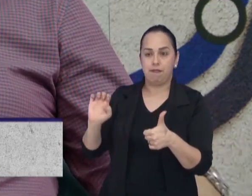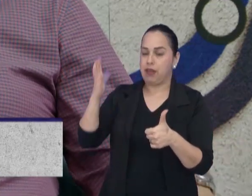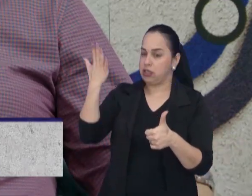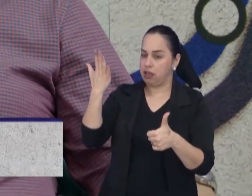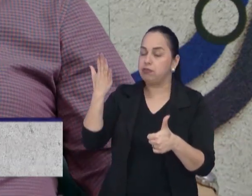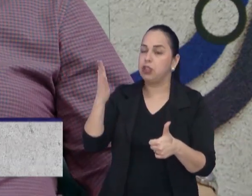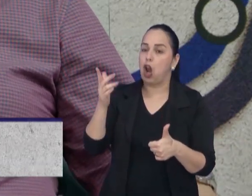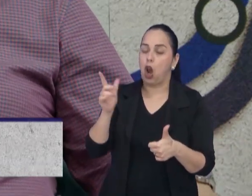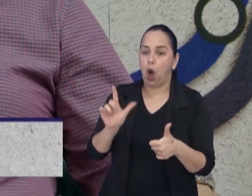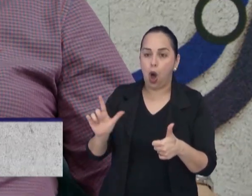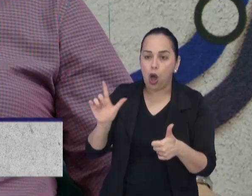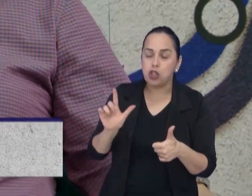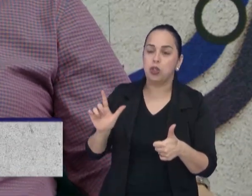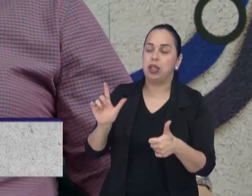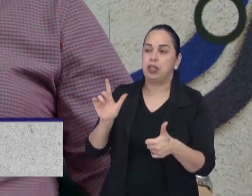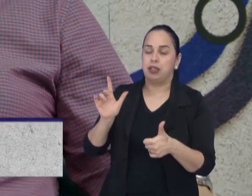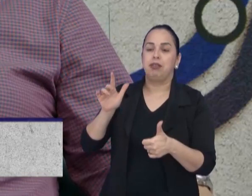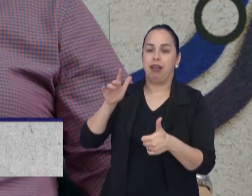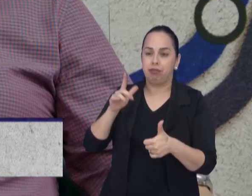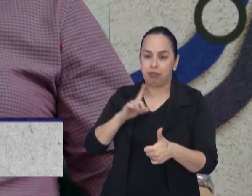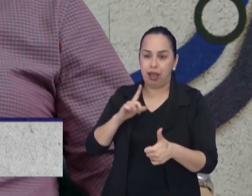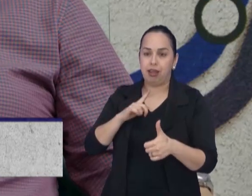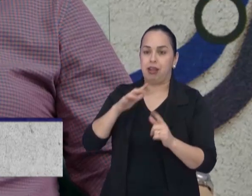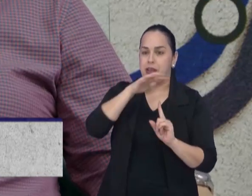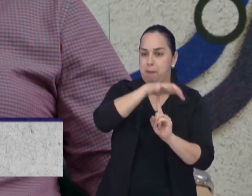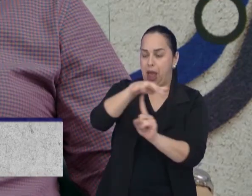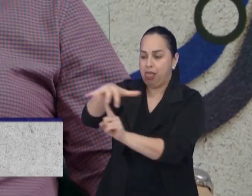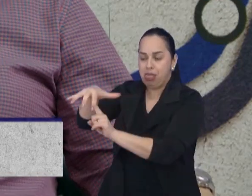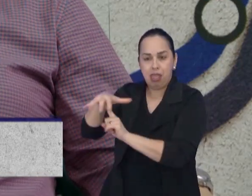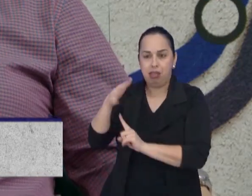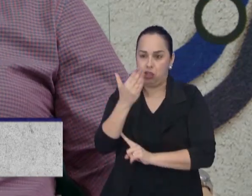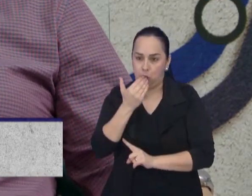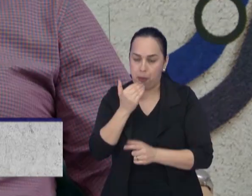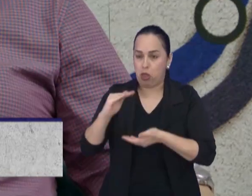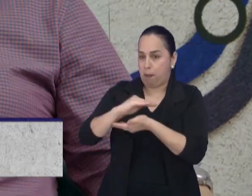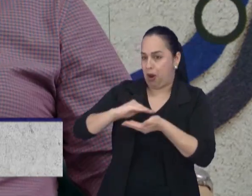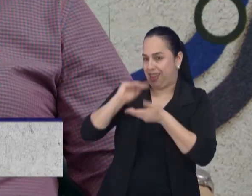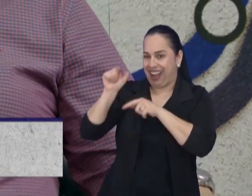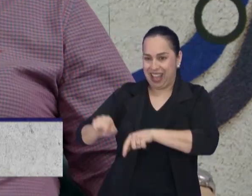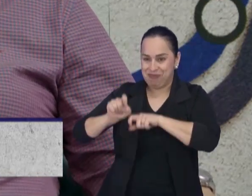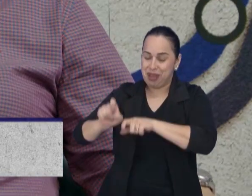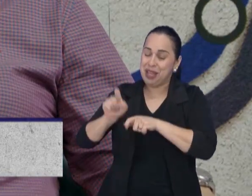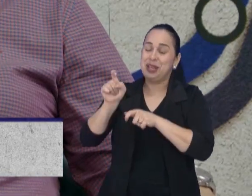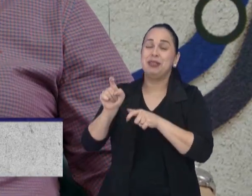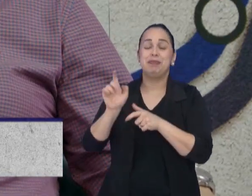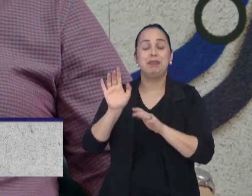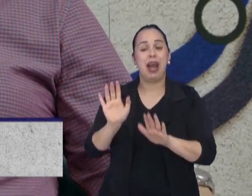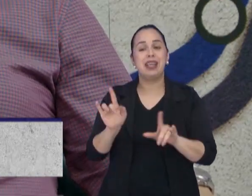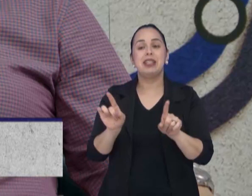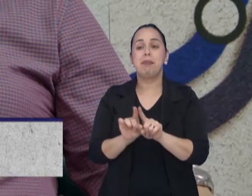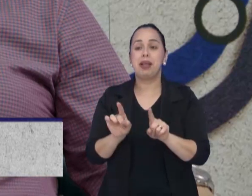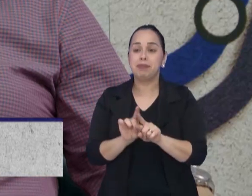claro, elas são cercadas em volta, né, das barraquinhas de comida, do bolinho caipira, né? Mas